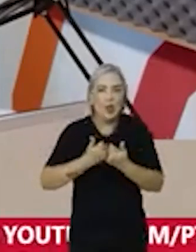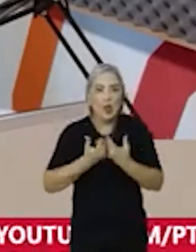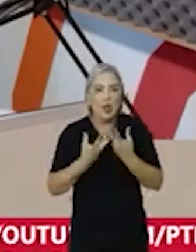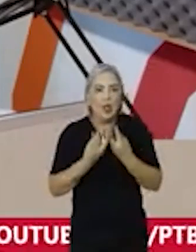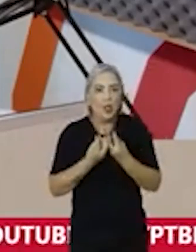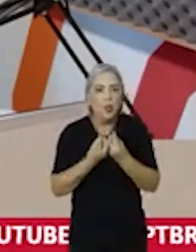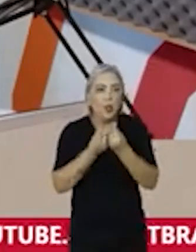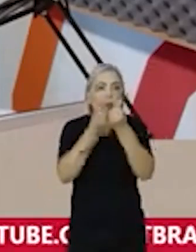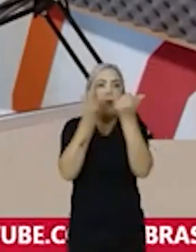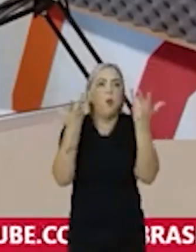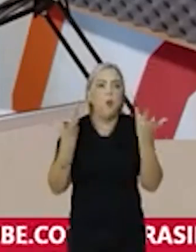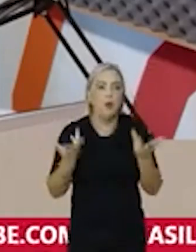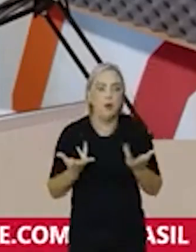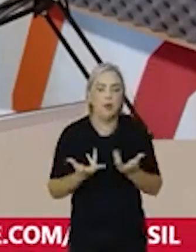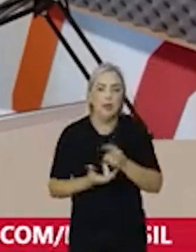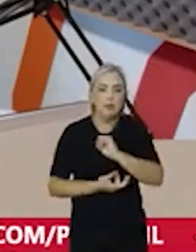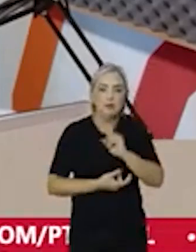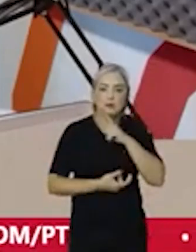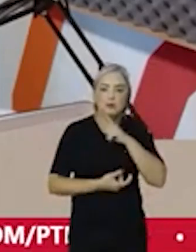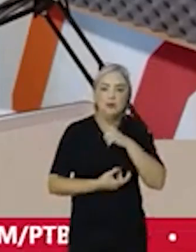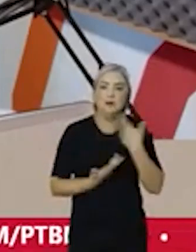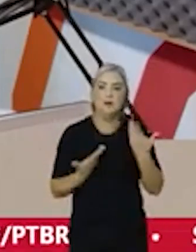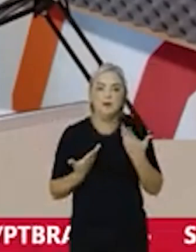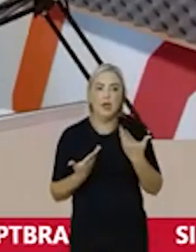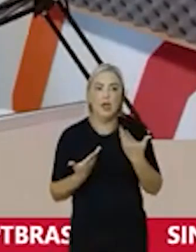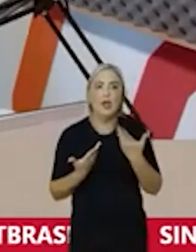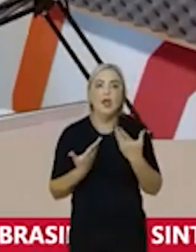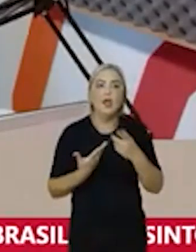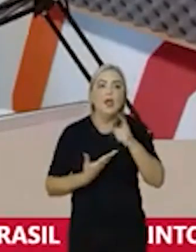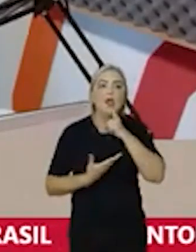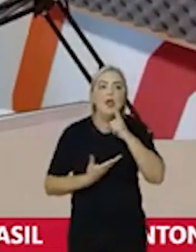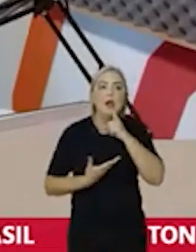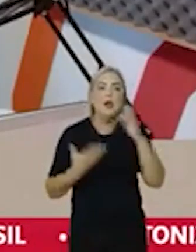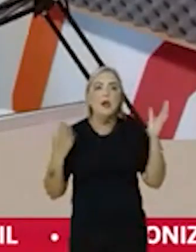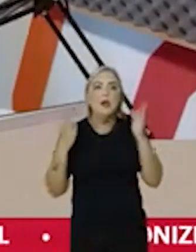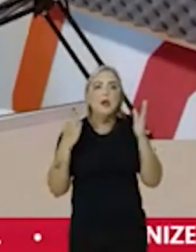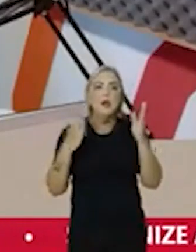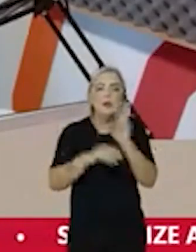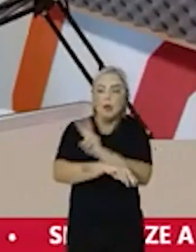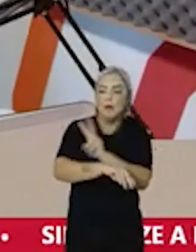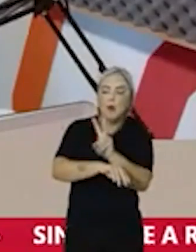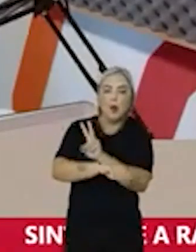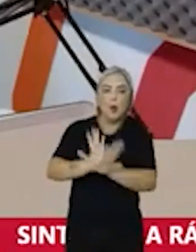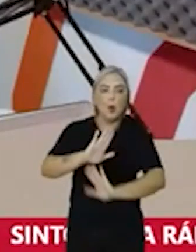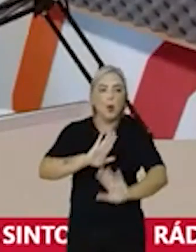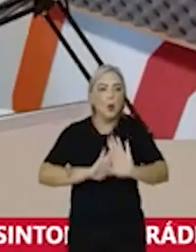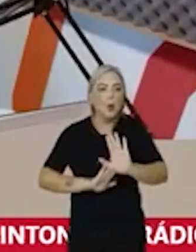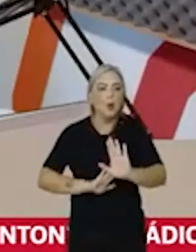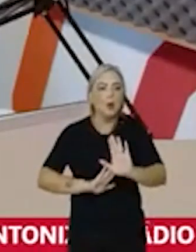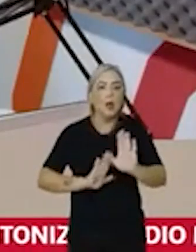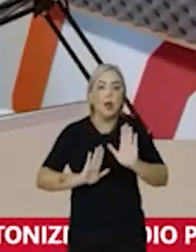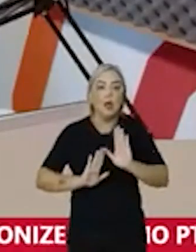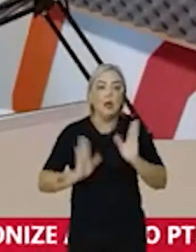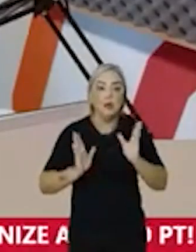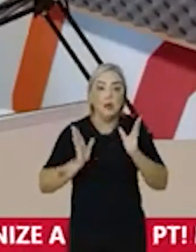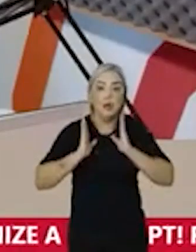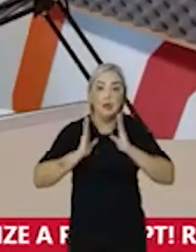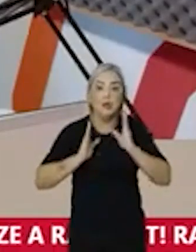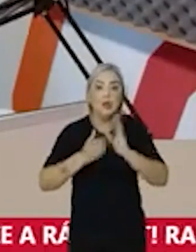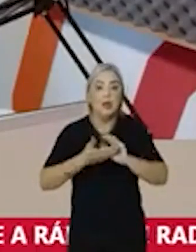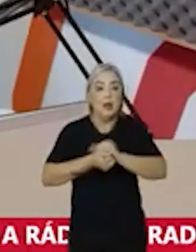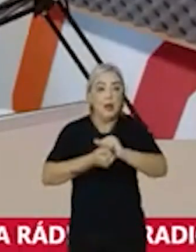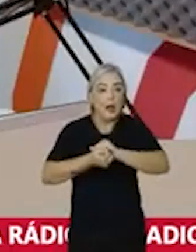combustão se não houver todo um trabalho de aclimatação e preservação. desse patrimônio, com